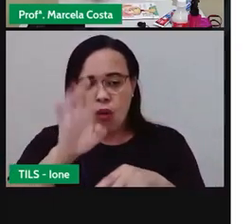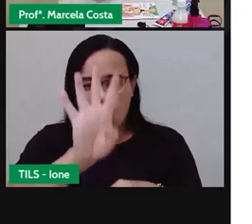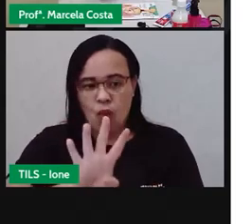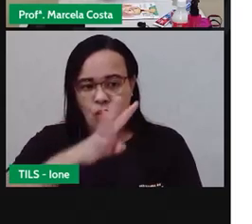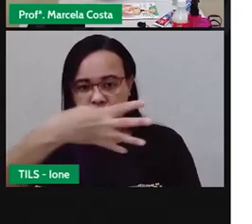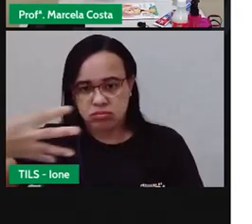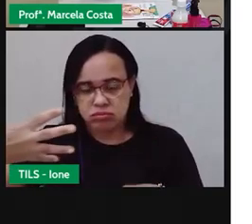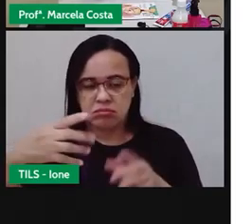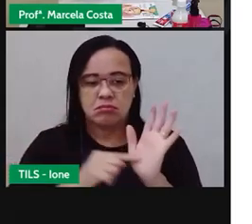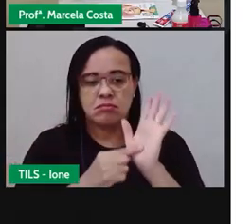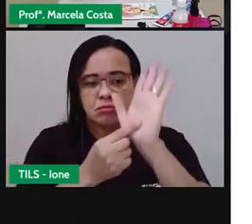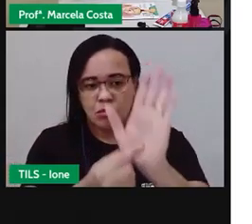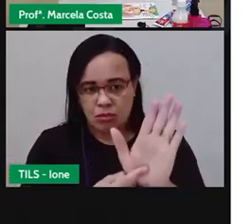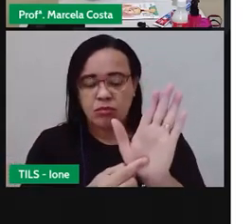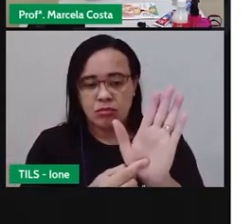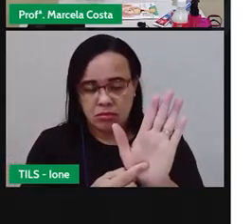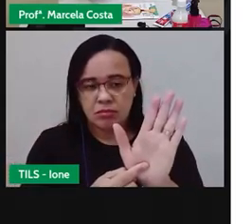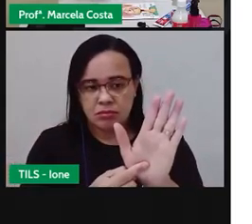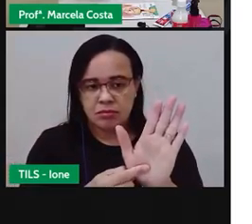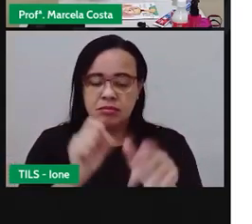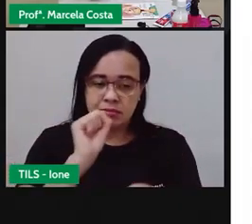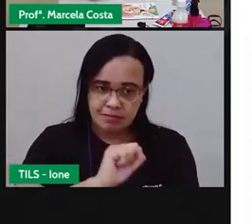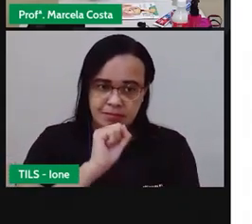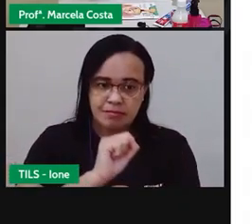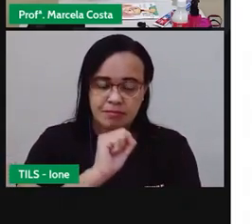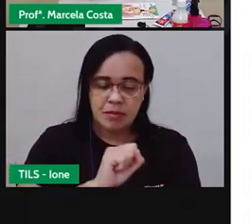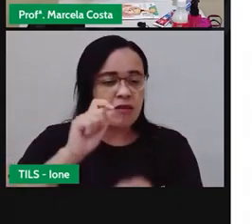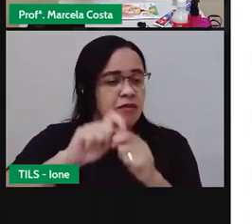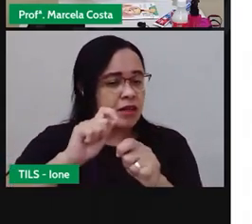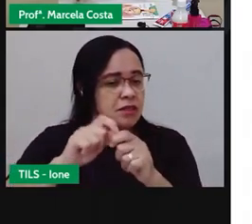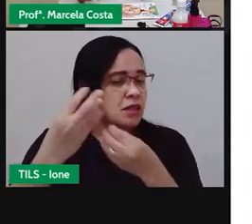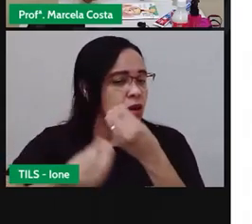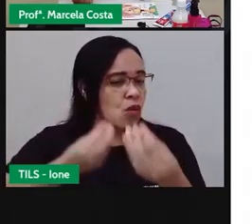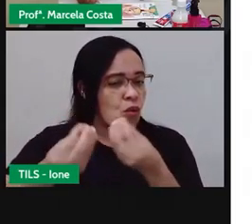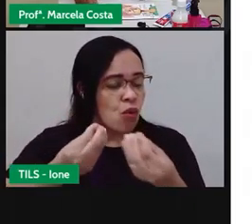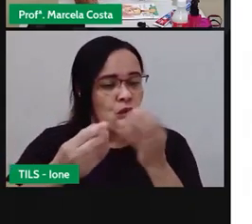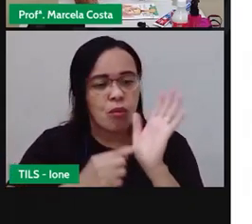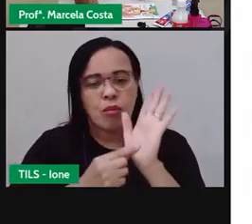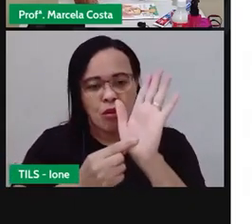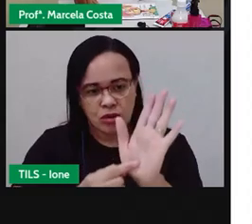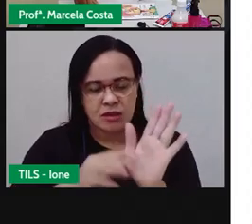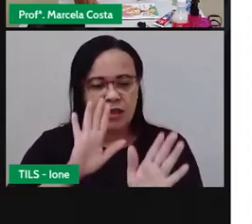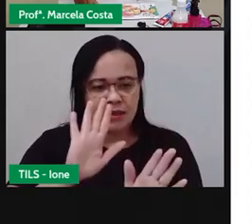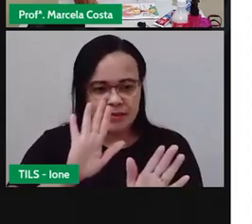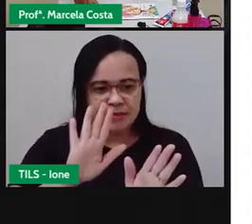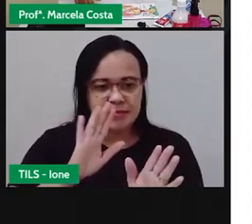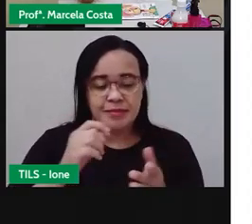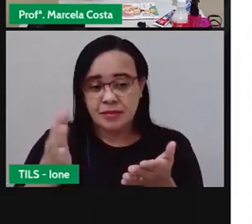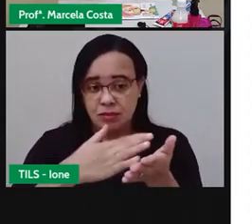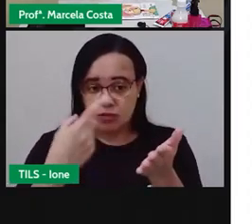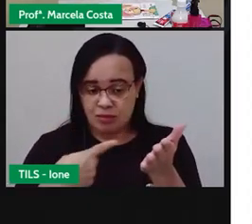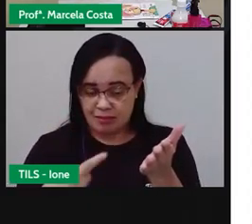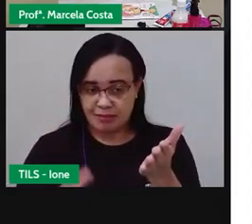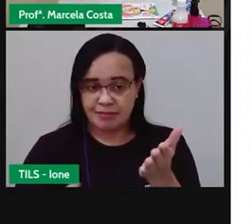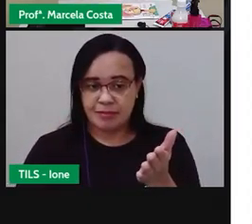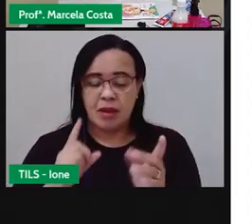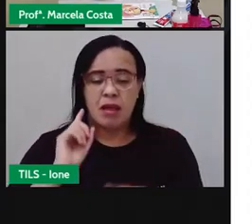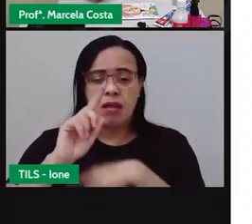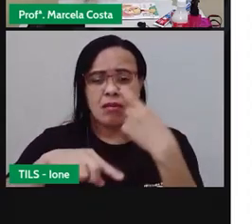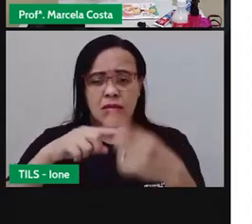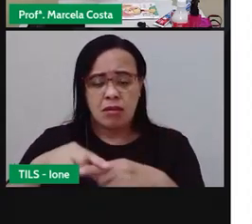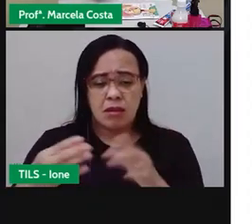vou mostrar daqui a pouco como é que você faz esse quadro aí no seu caderno. Depois que